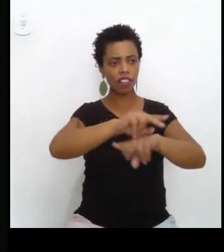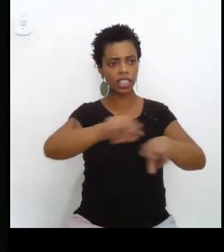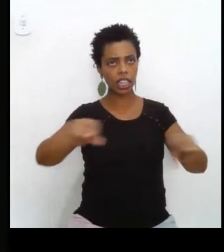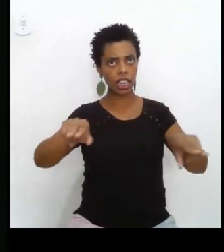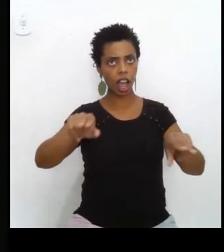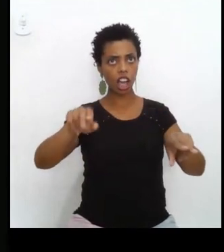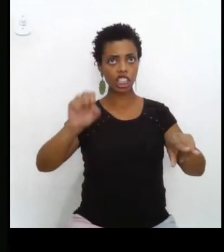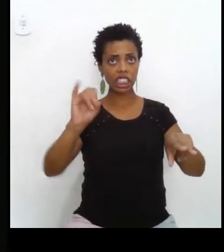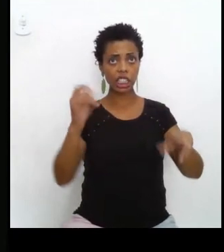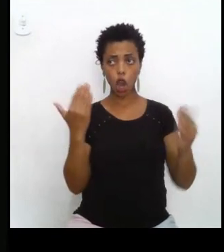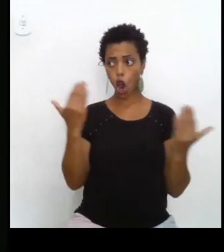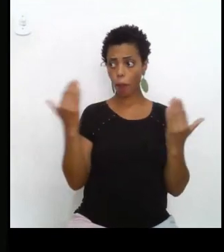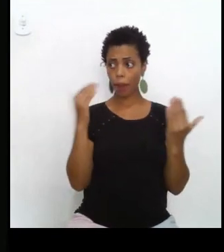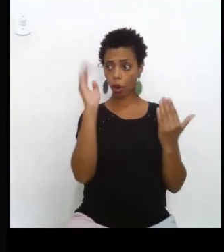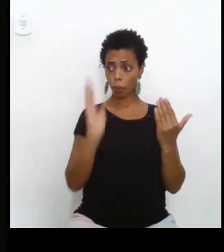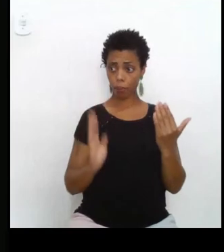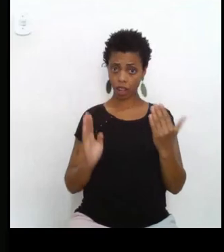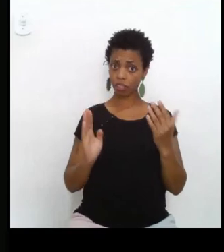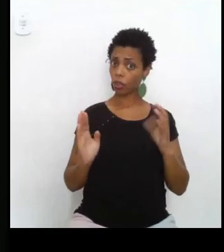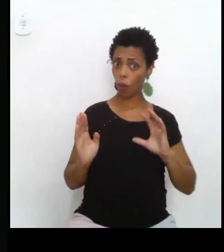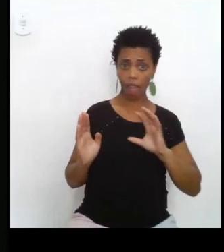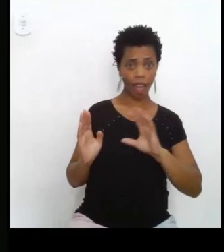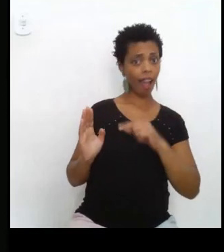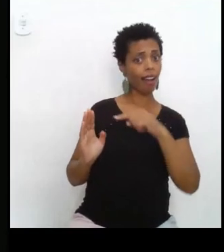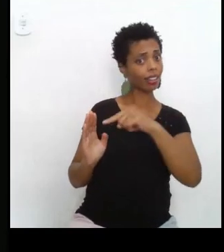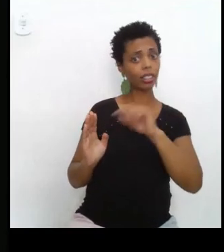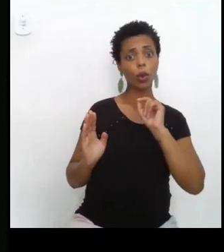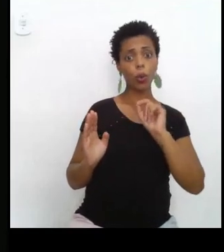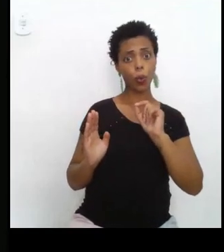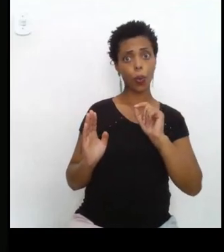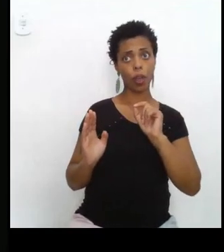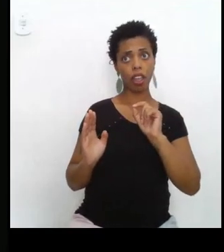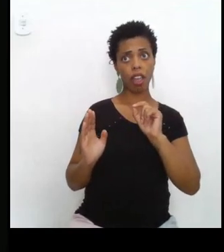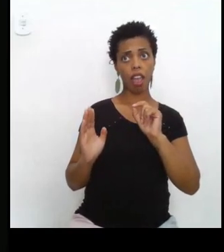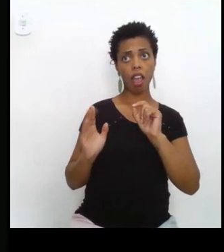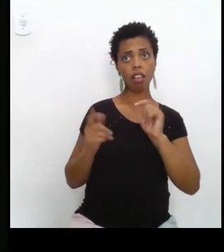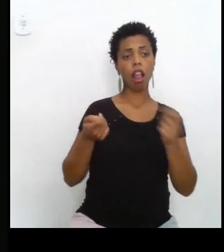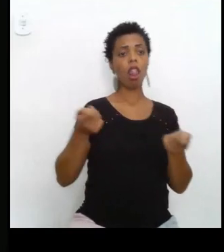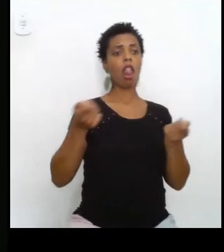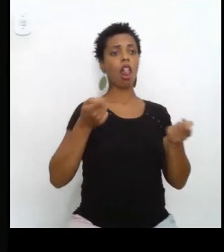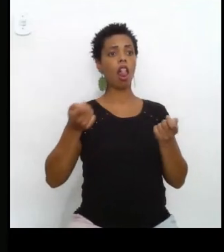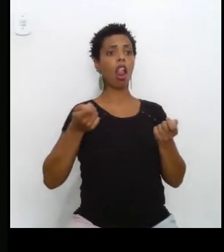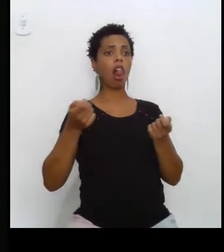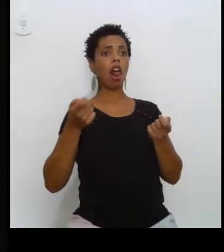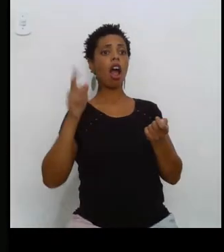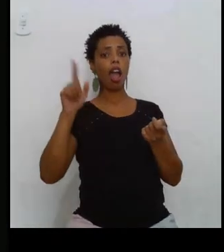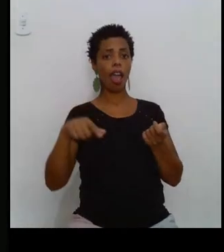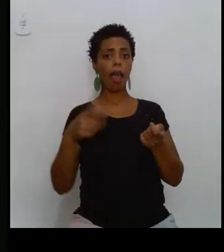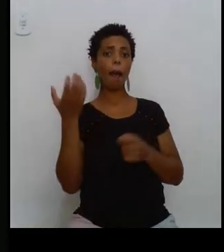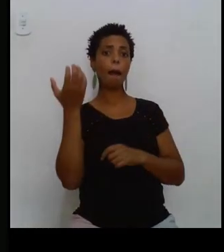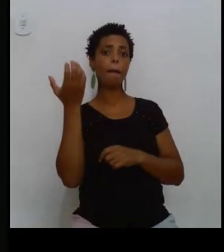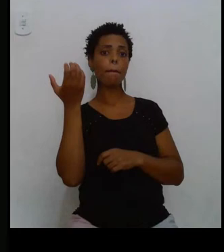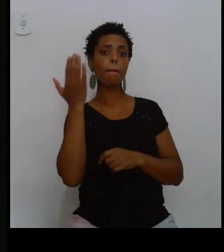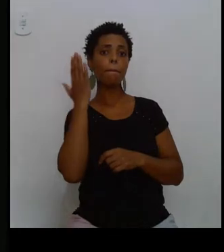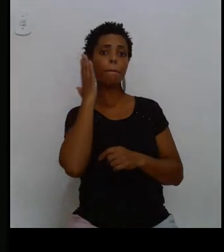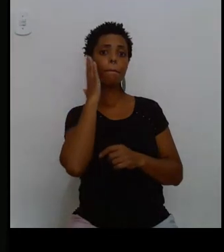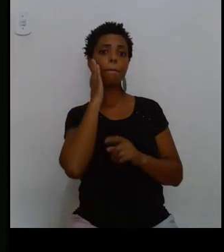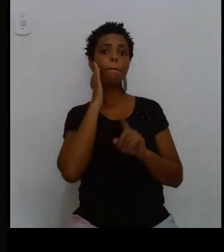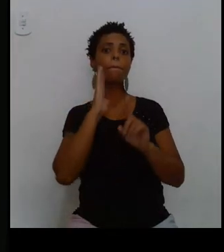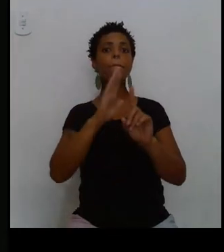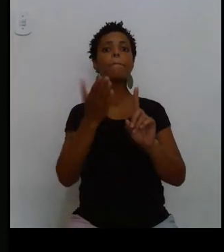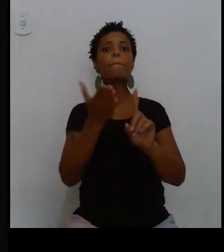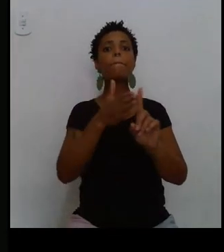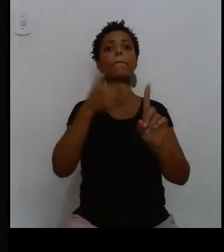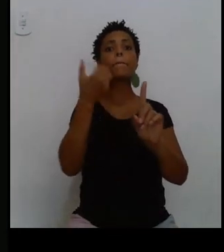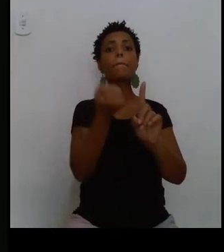é o Brasil essa máquina da branquitude europeia Euro descendente e constrói a sua prosperidade